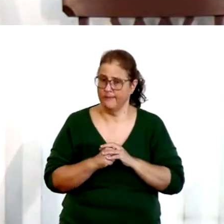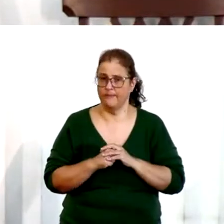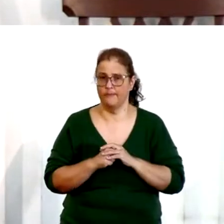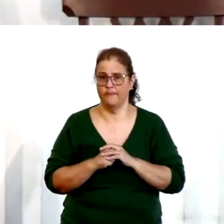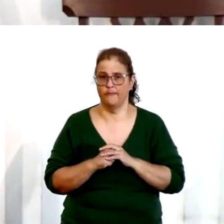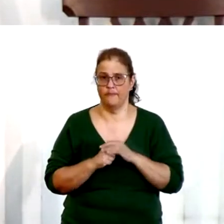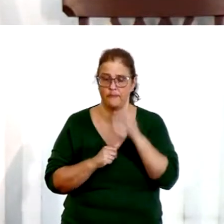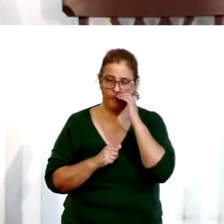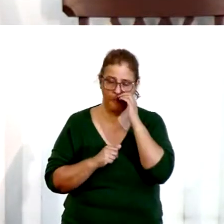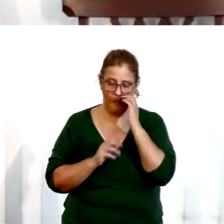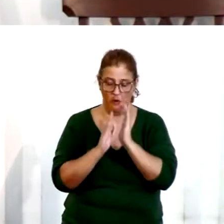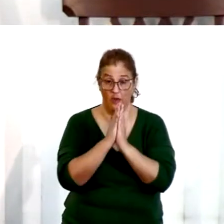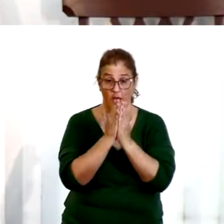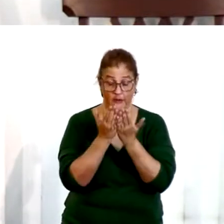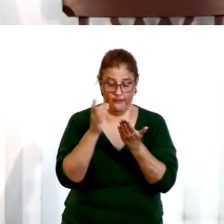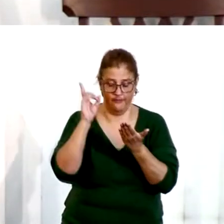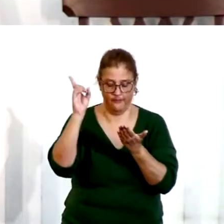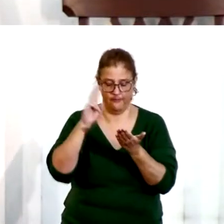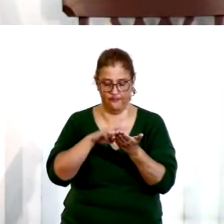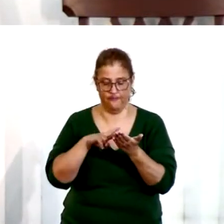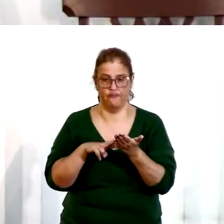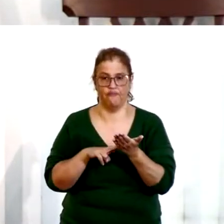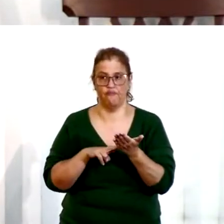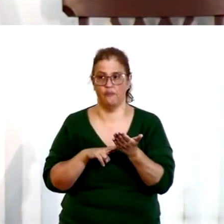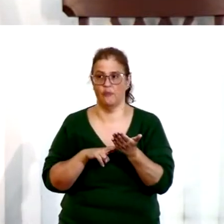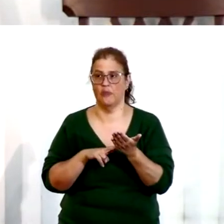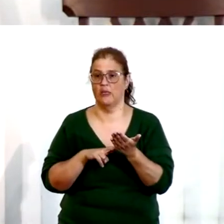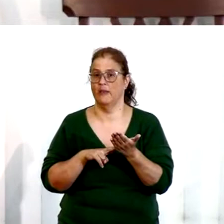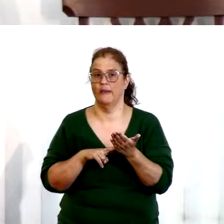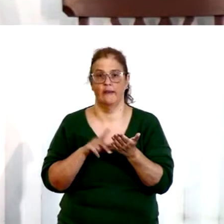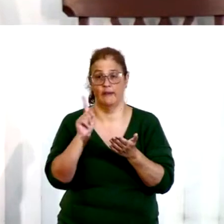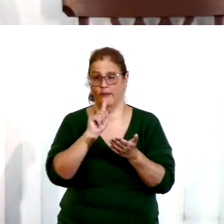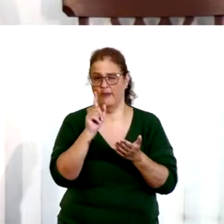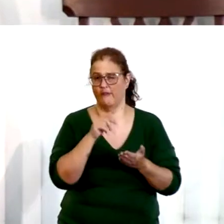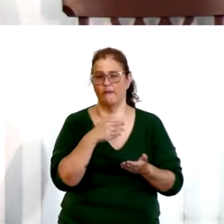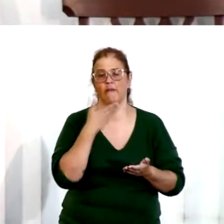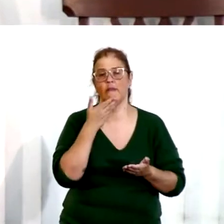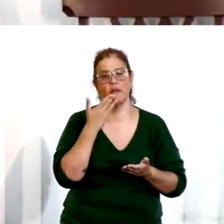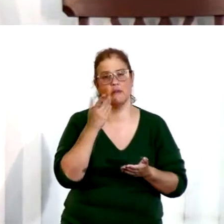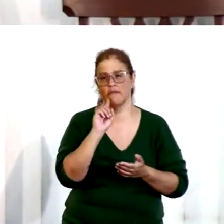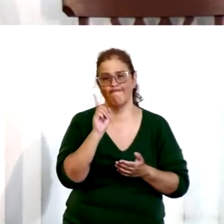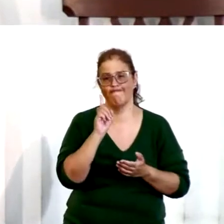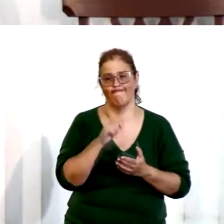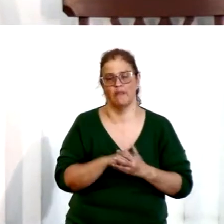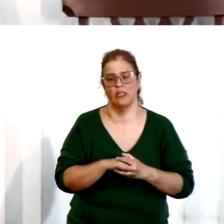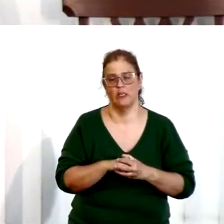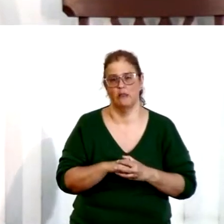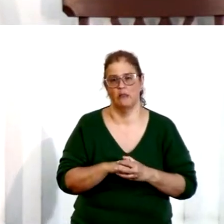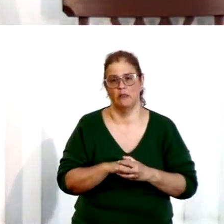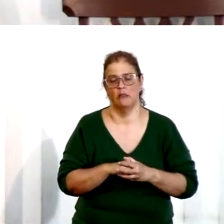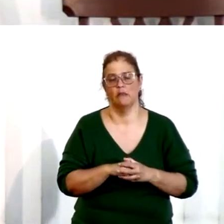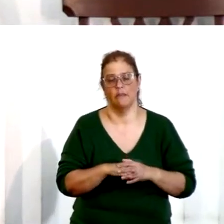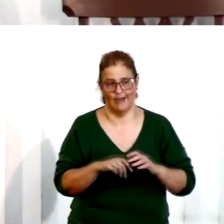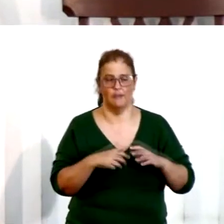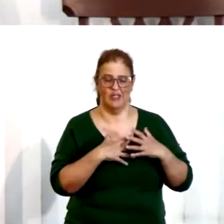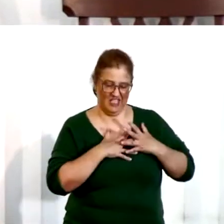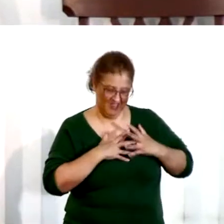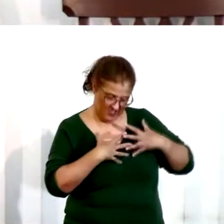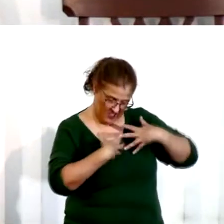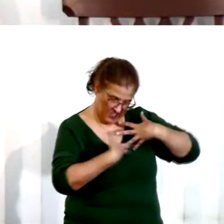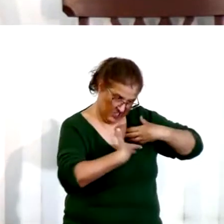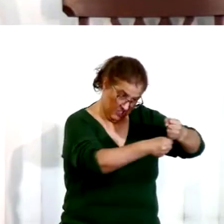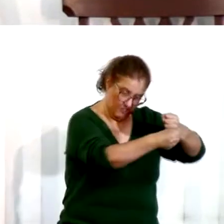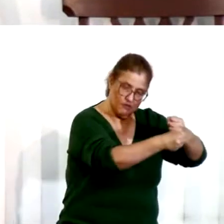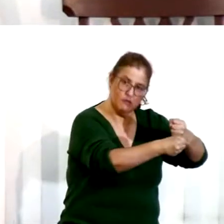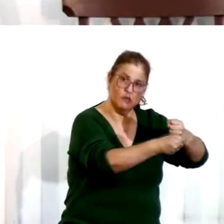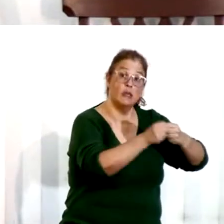Pedro diz. Não vai ser fácil, mas vai precisar arrancar. Se você quiser